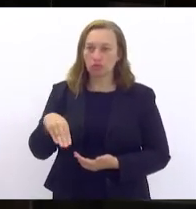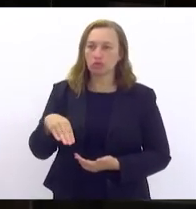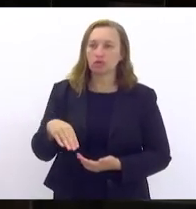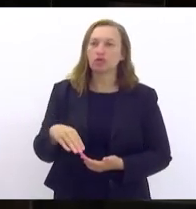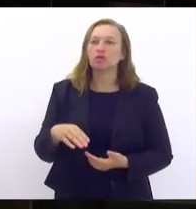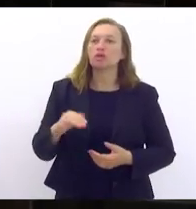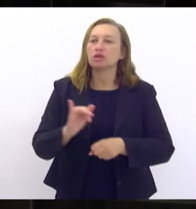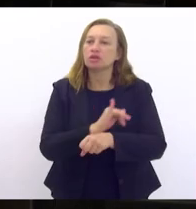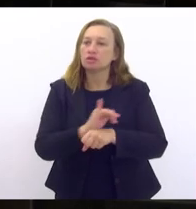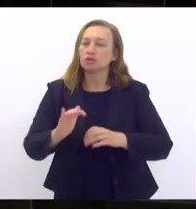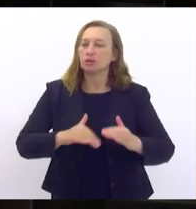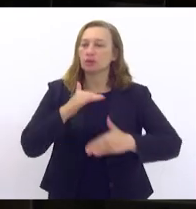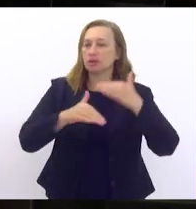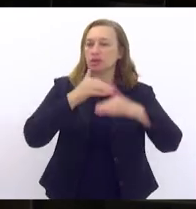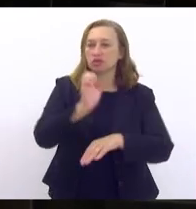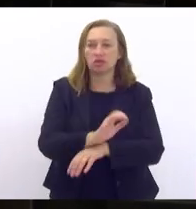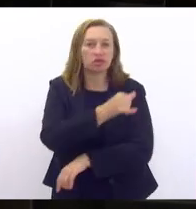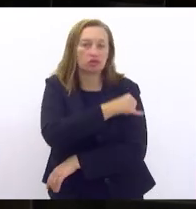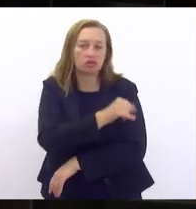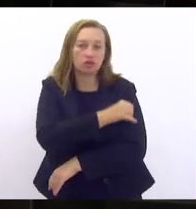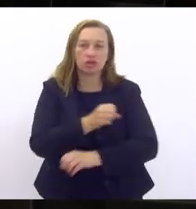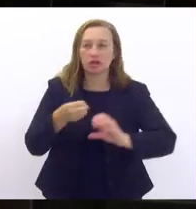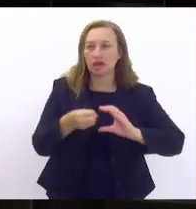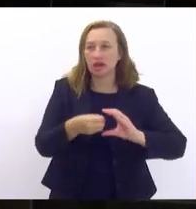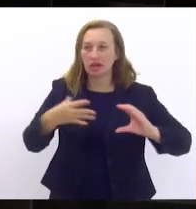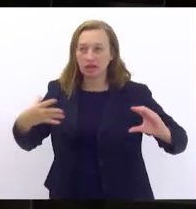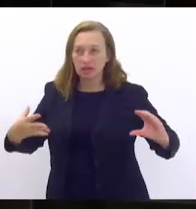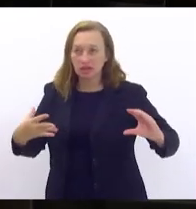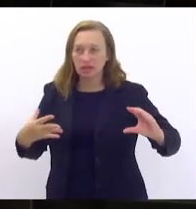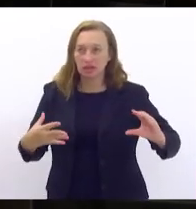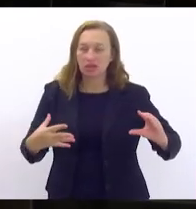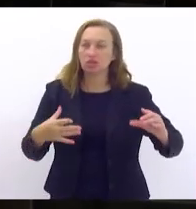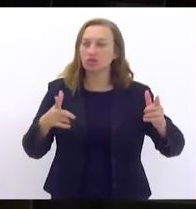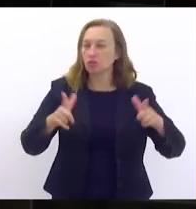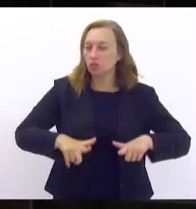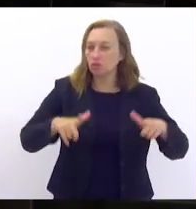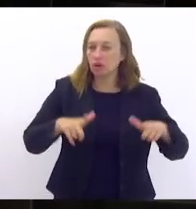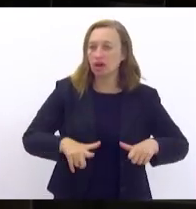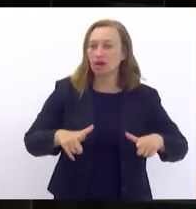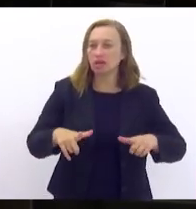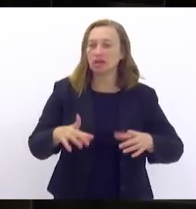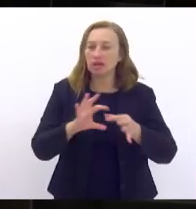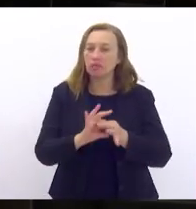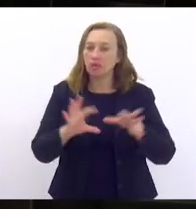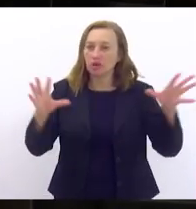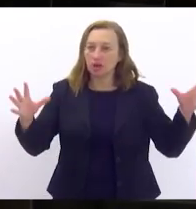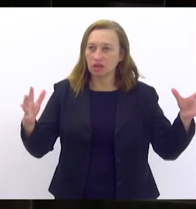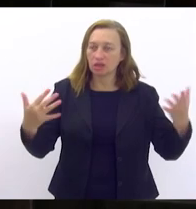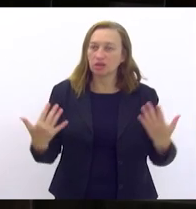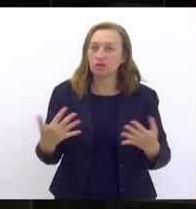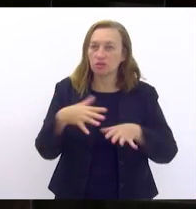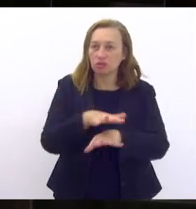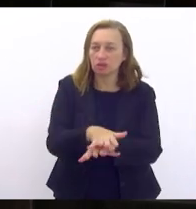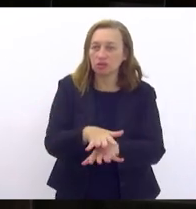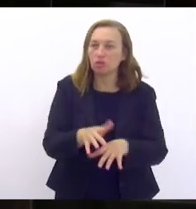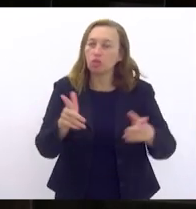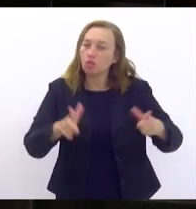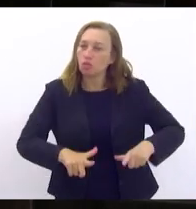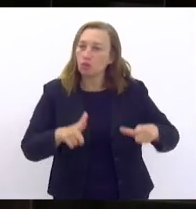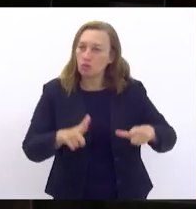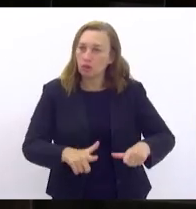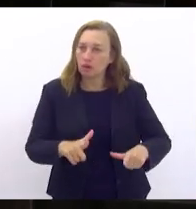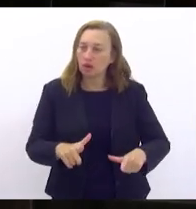Estado do Rio de Janeiro que se caracteriza por ser um espaço democrático inclusive seja o local apropriado